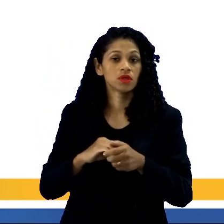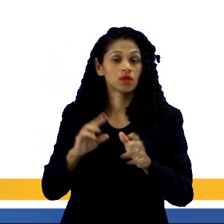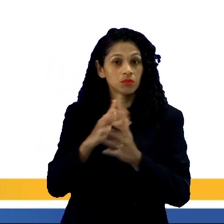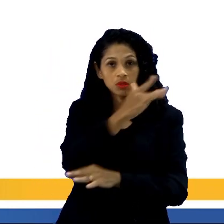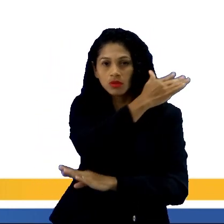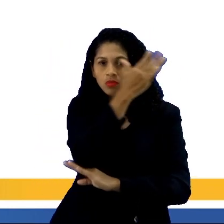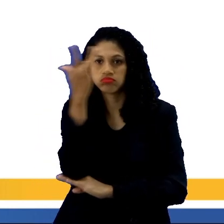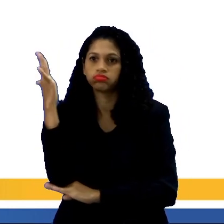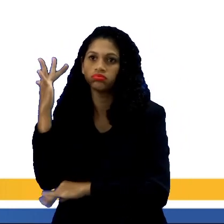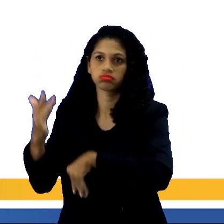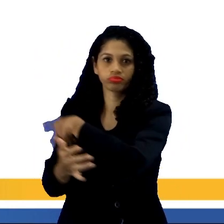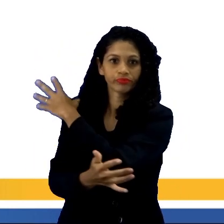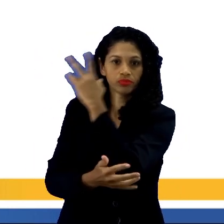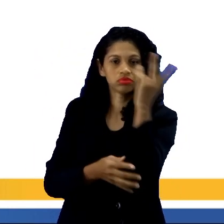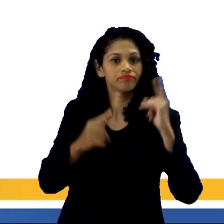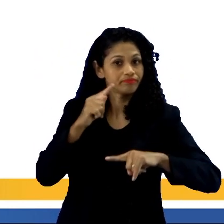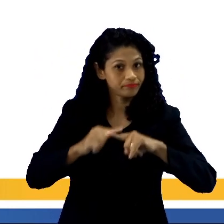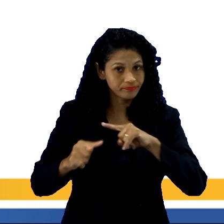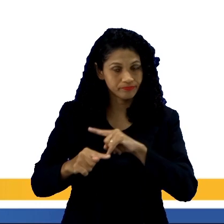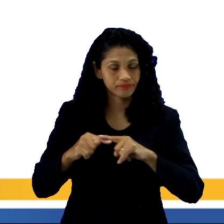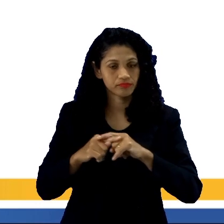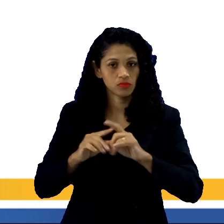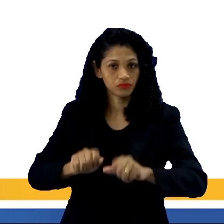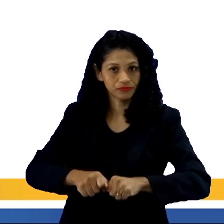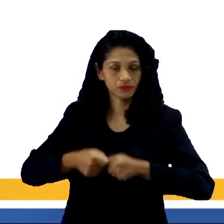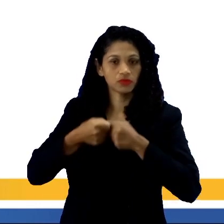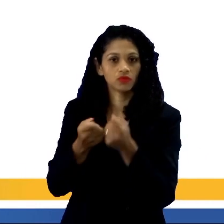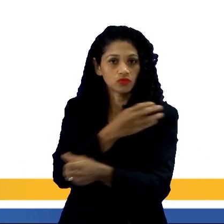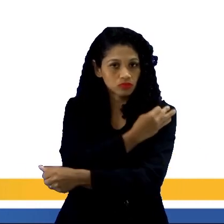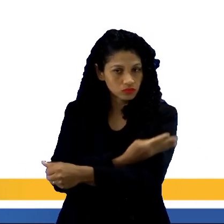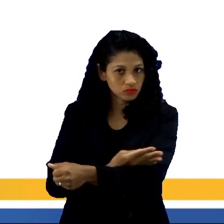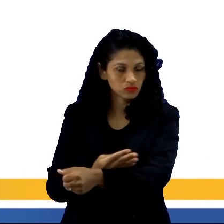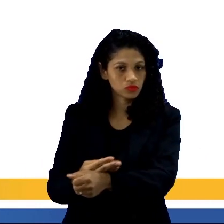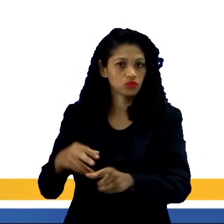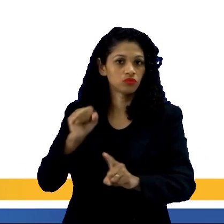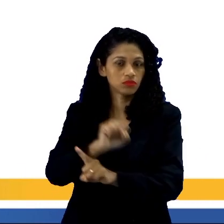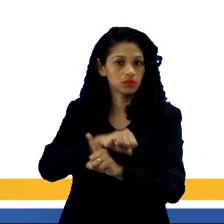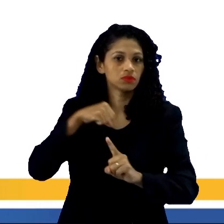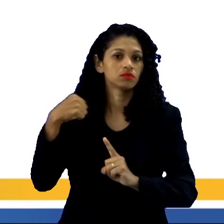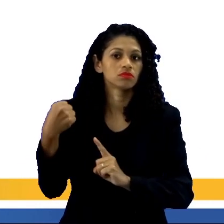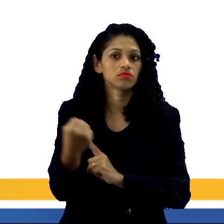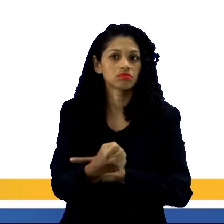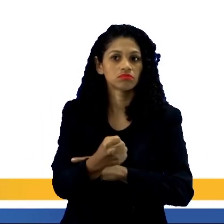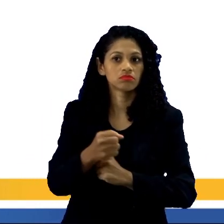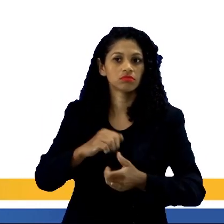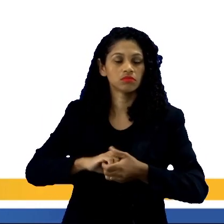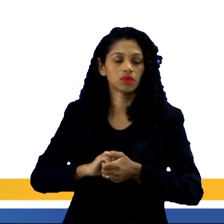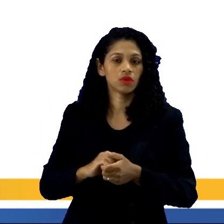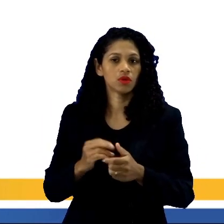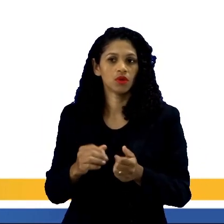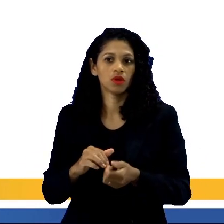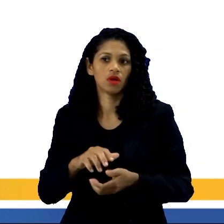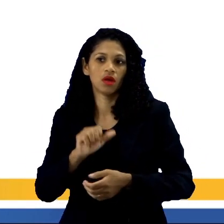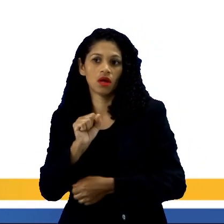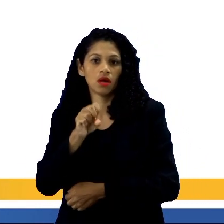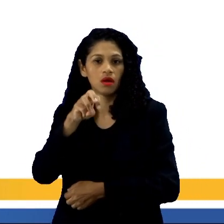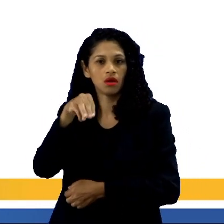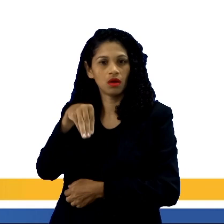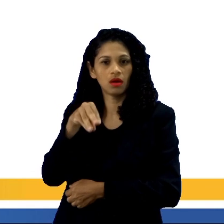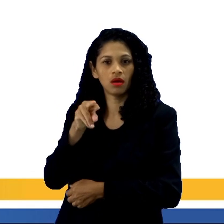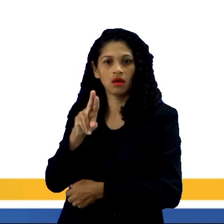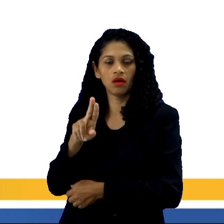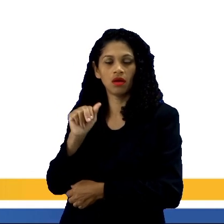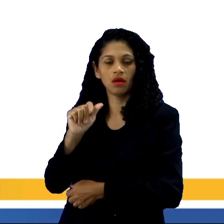natureza, além de manter os costumes e fortalecer vínculos sociais. Contando com o apoio de elementos como amuletos, pinturas,